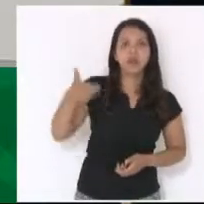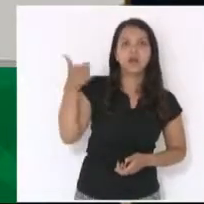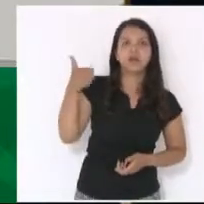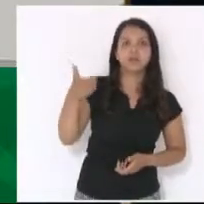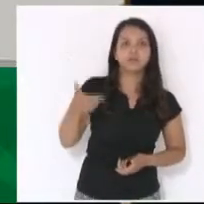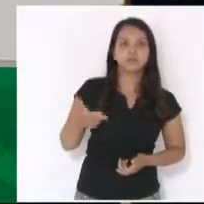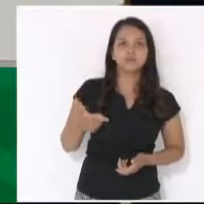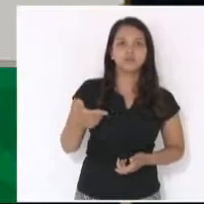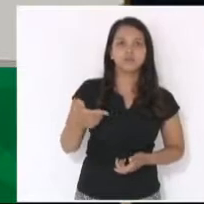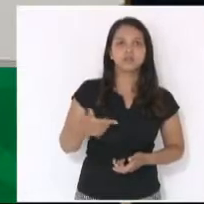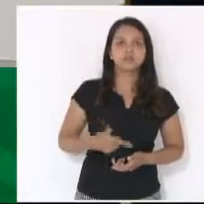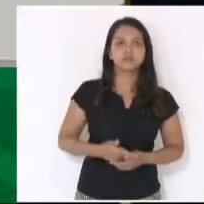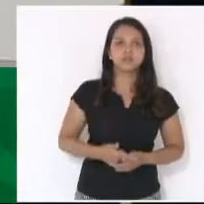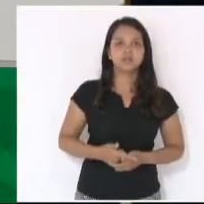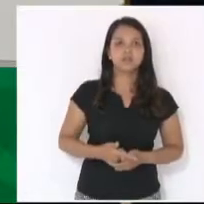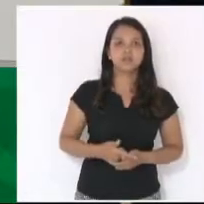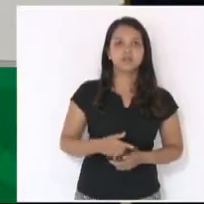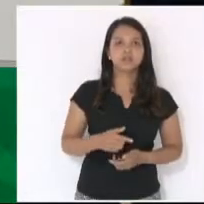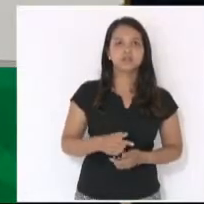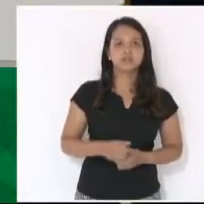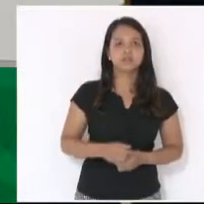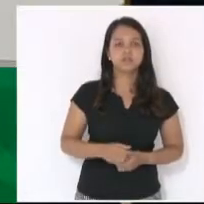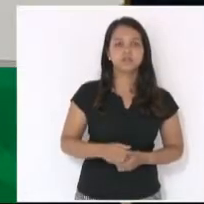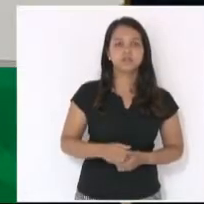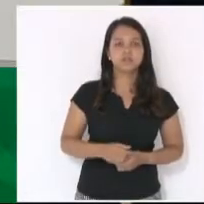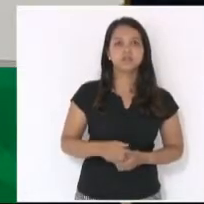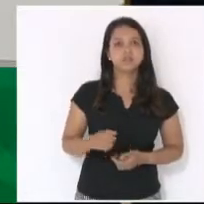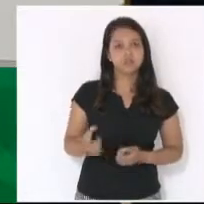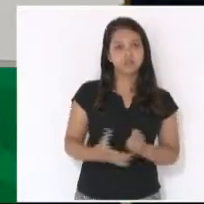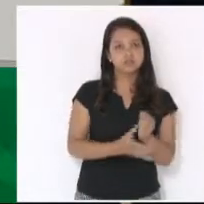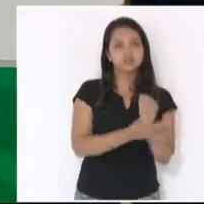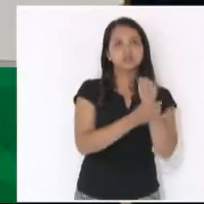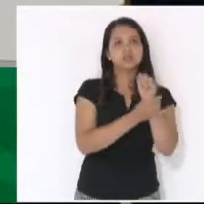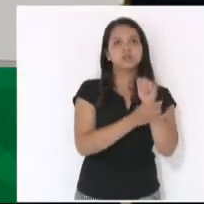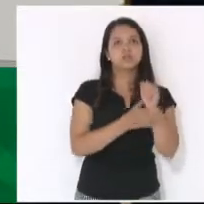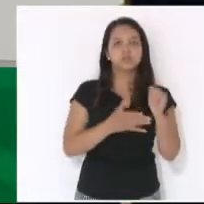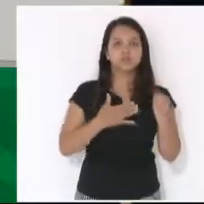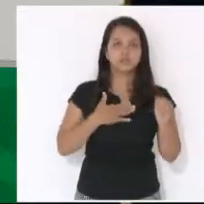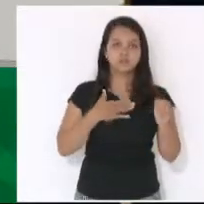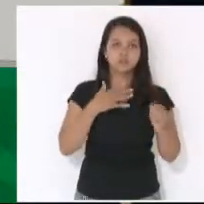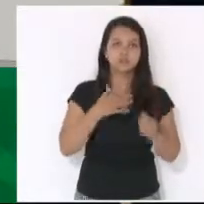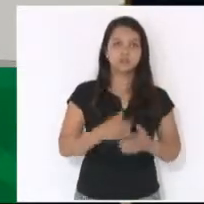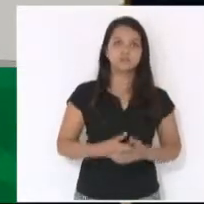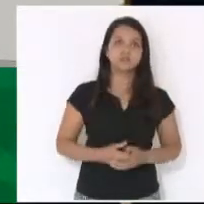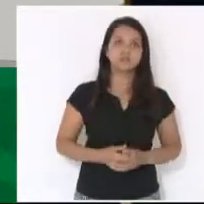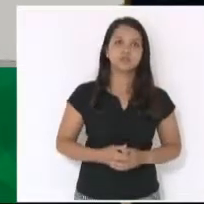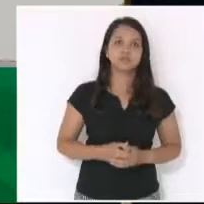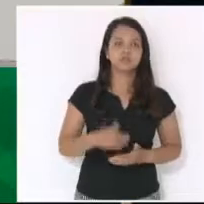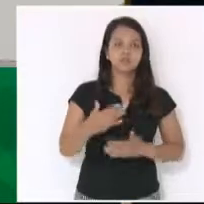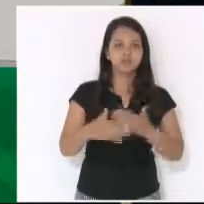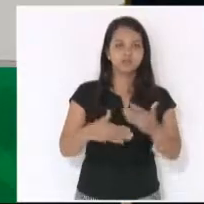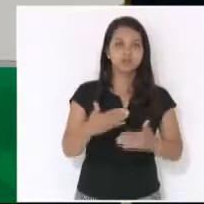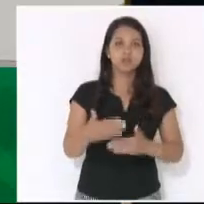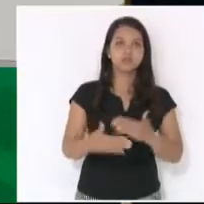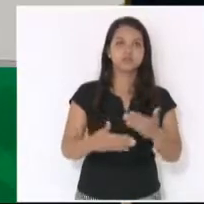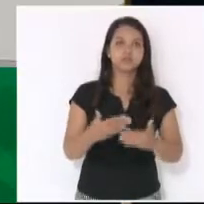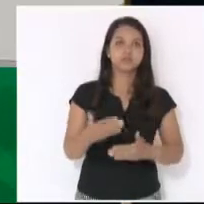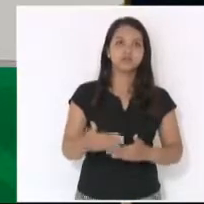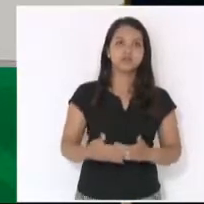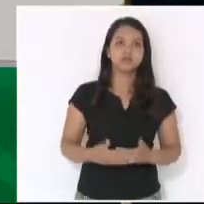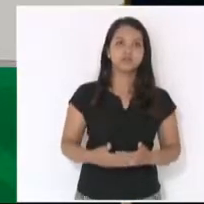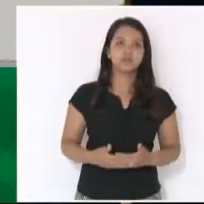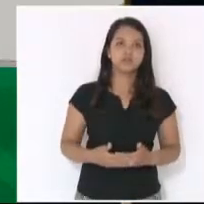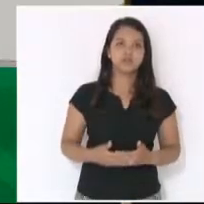e a sua segurança depois de que deixar a